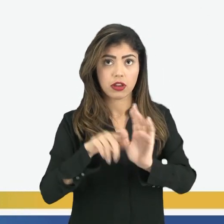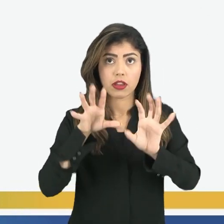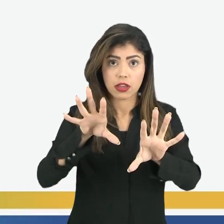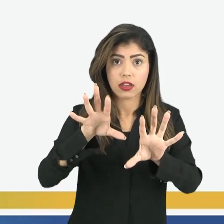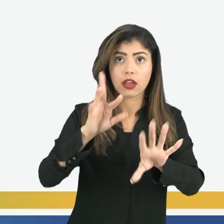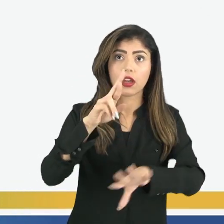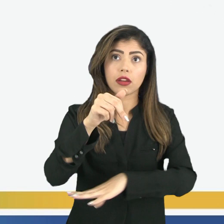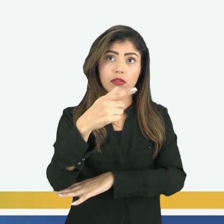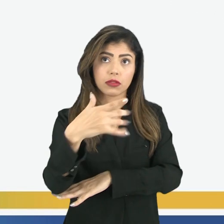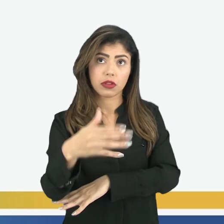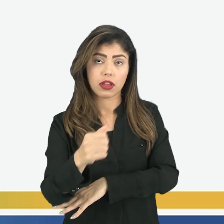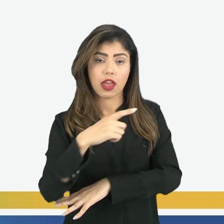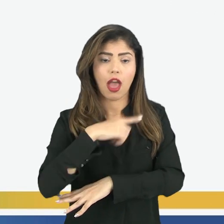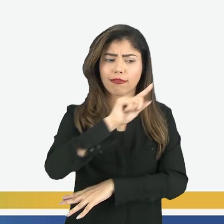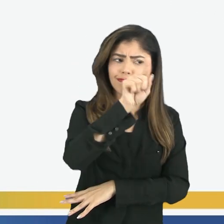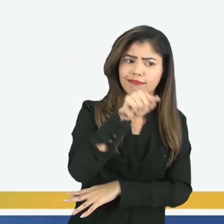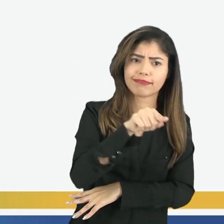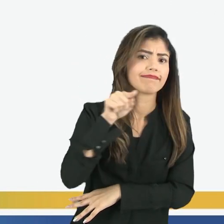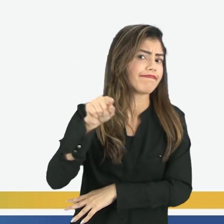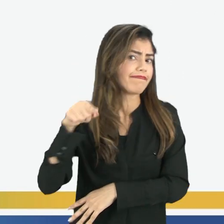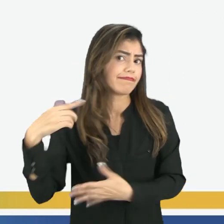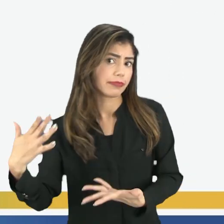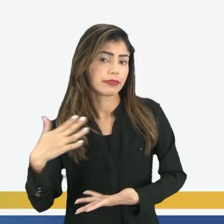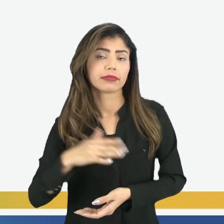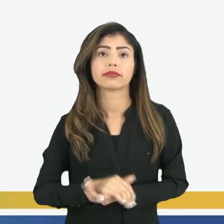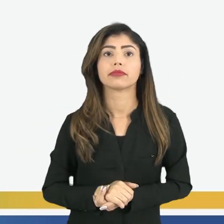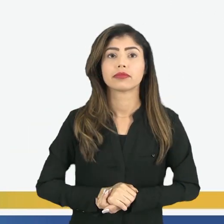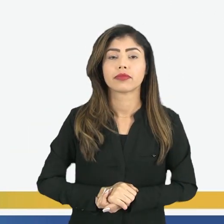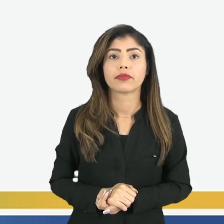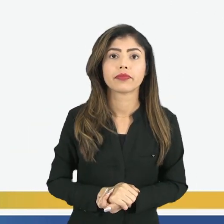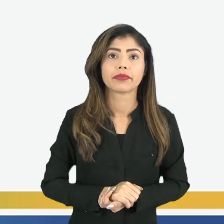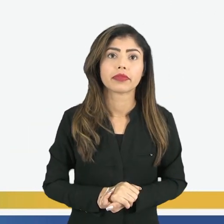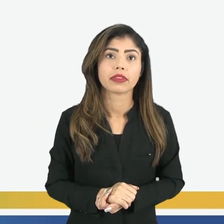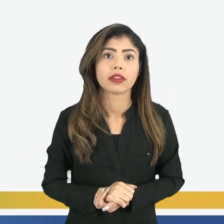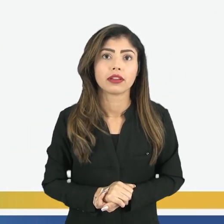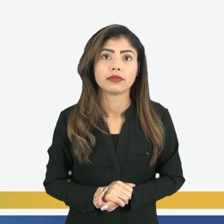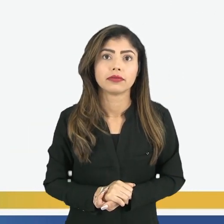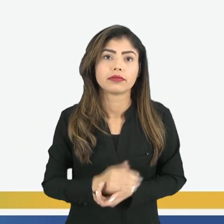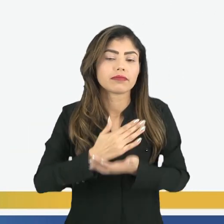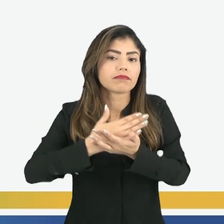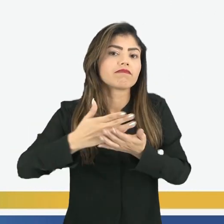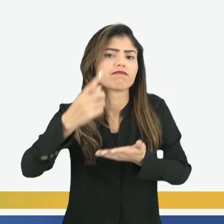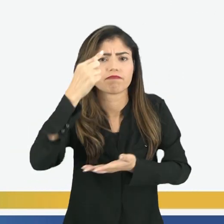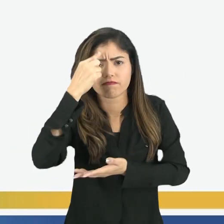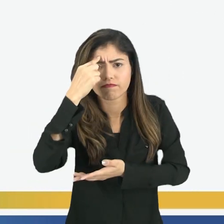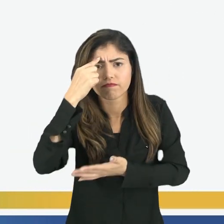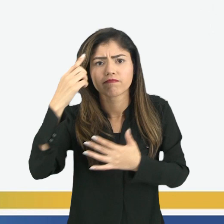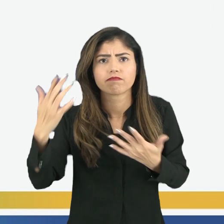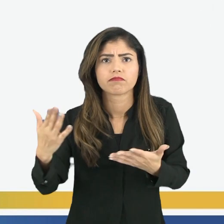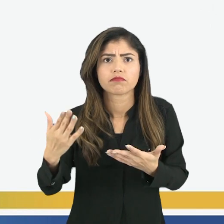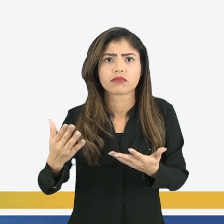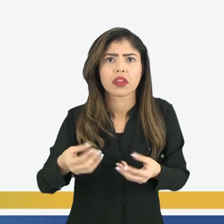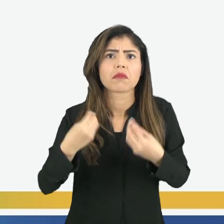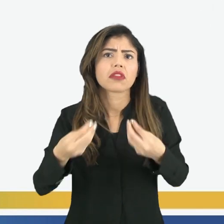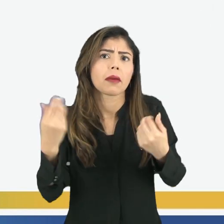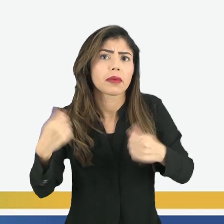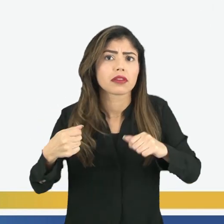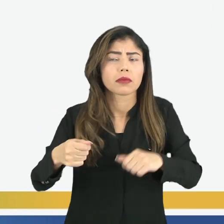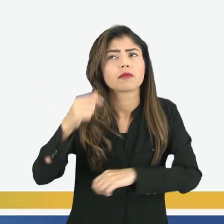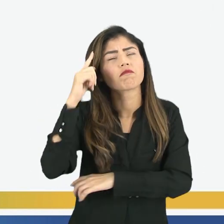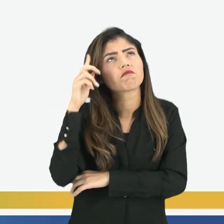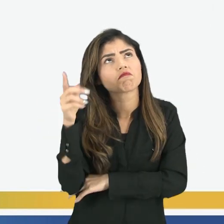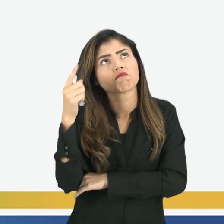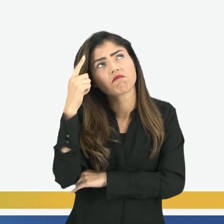recursos são os sinais de pontuação. E aí a gente começa pensando, para isso precisamos